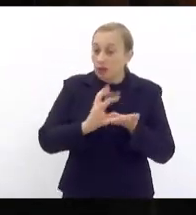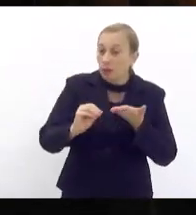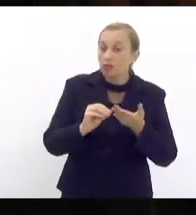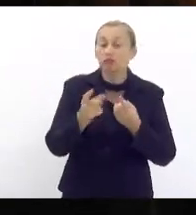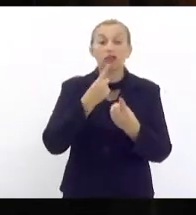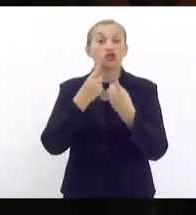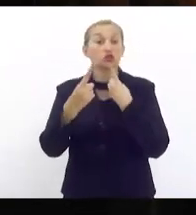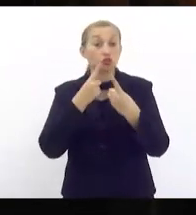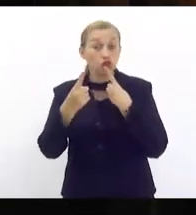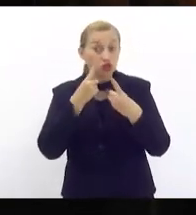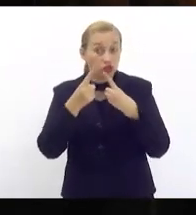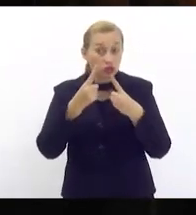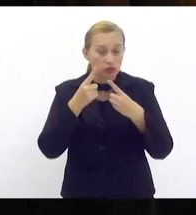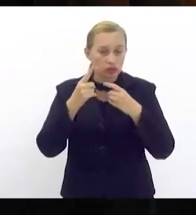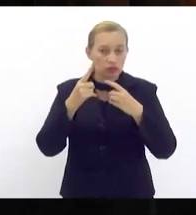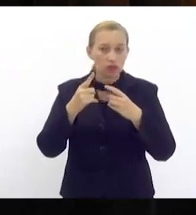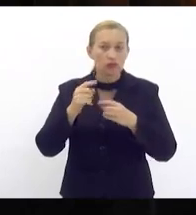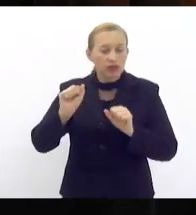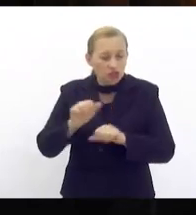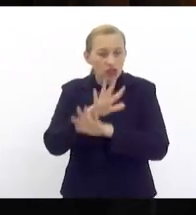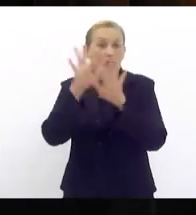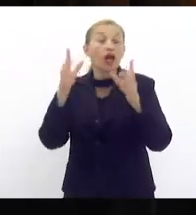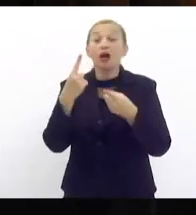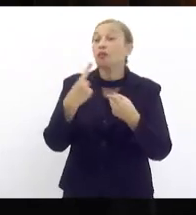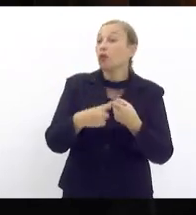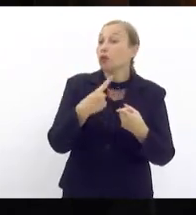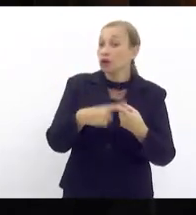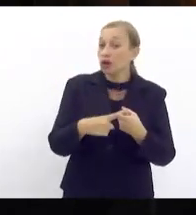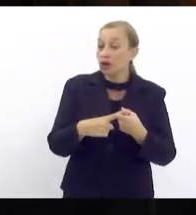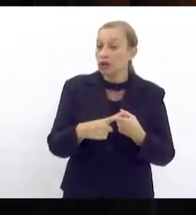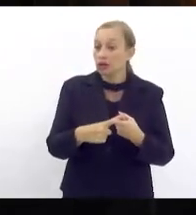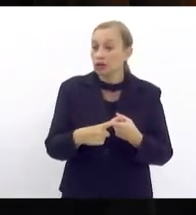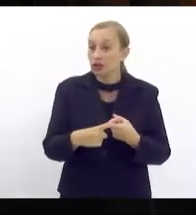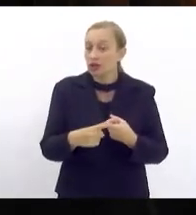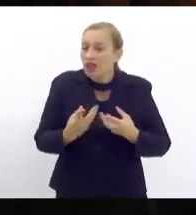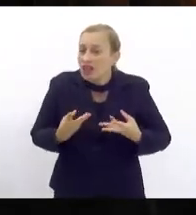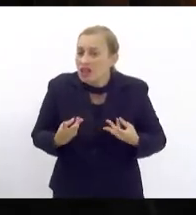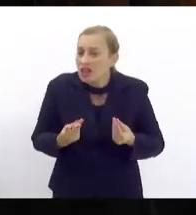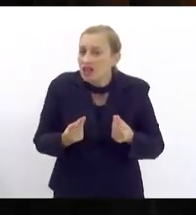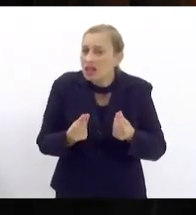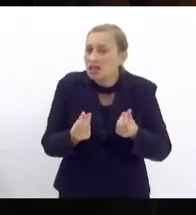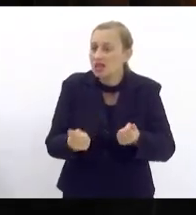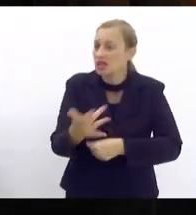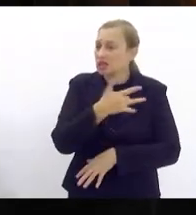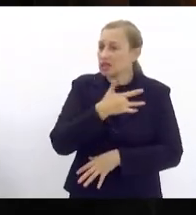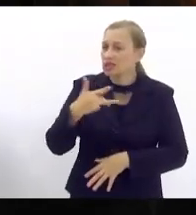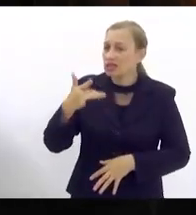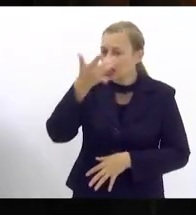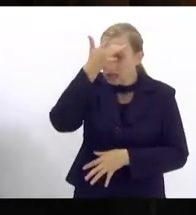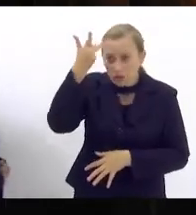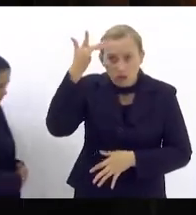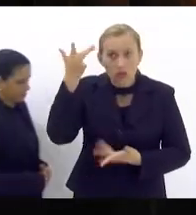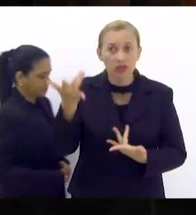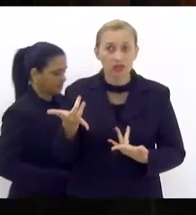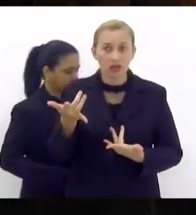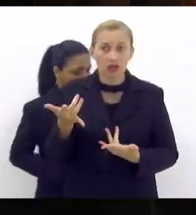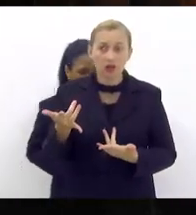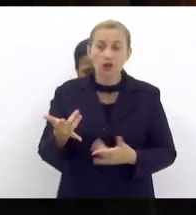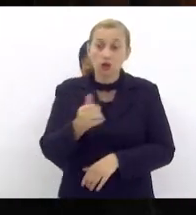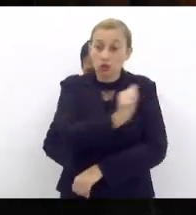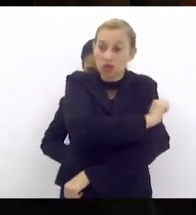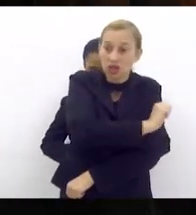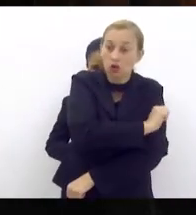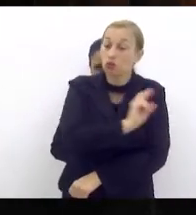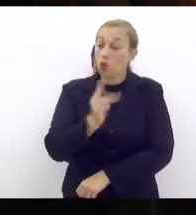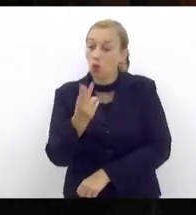discutir de maneira mais concreta porque a fragilização da Saúde Mental seja dos